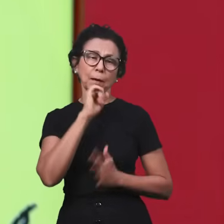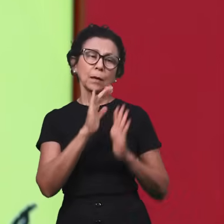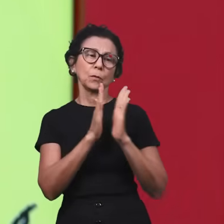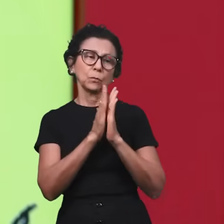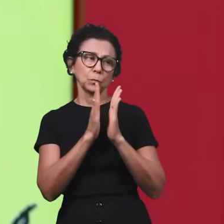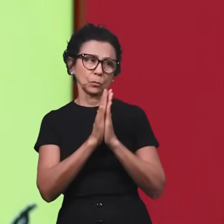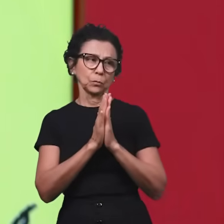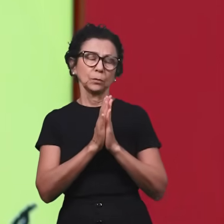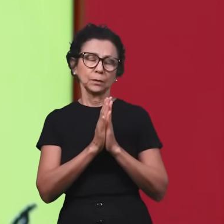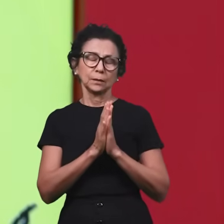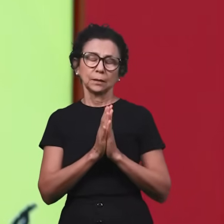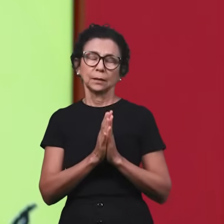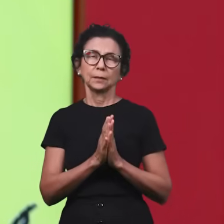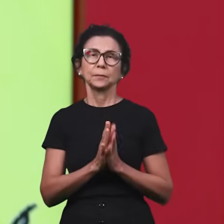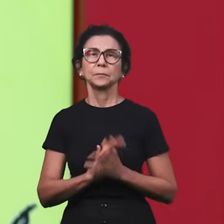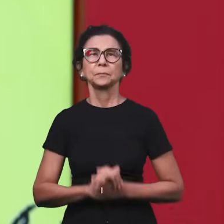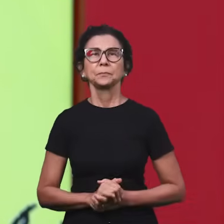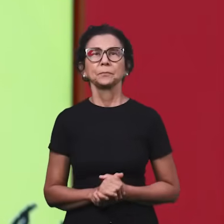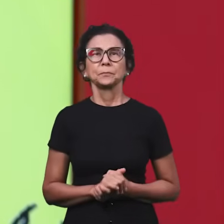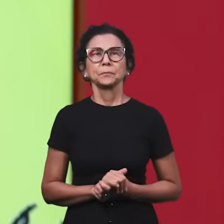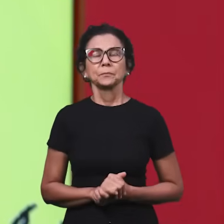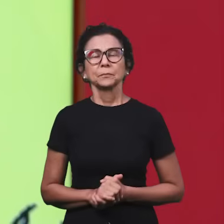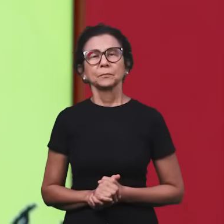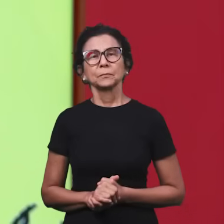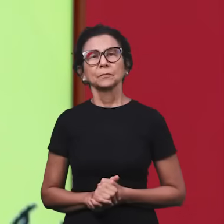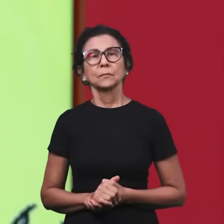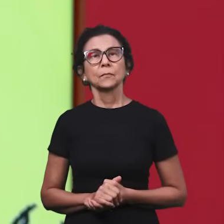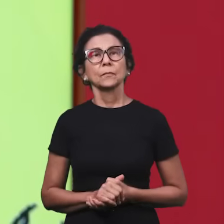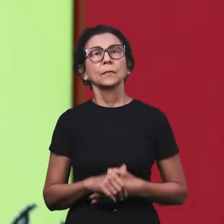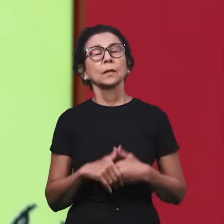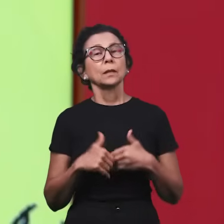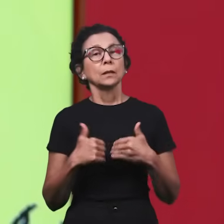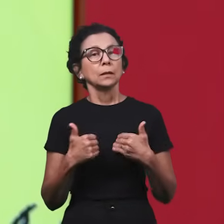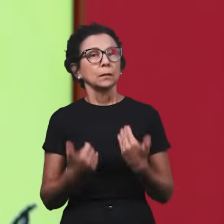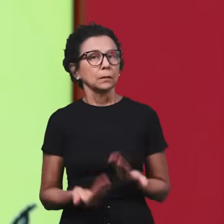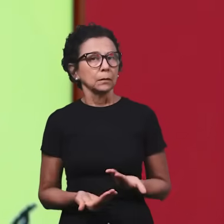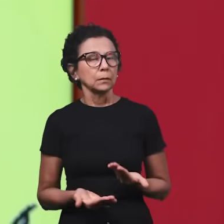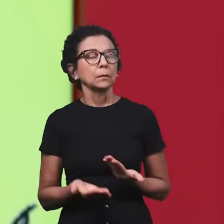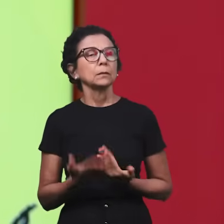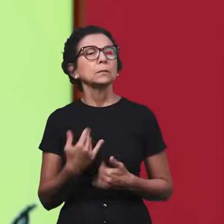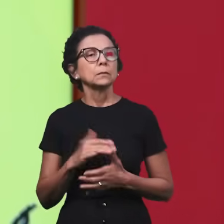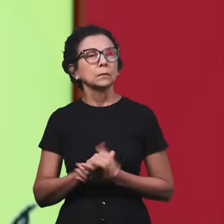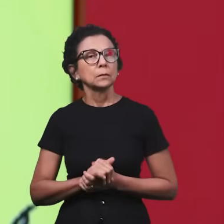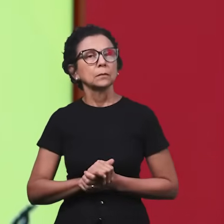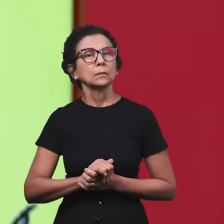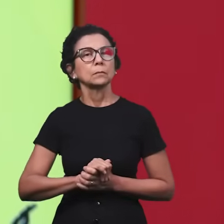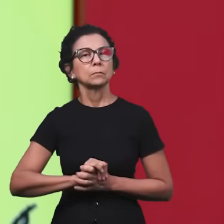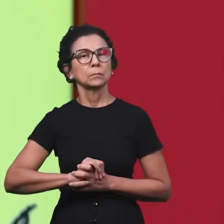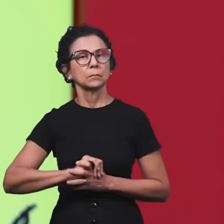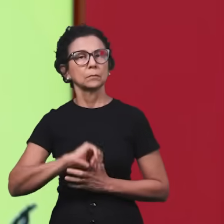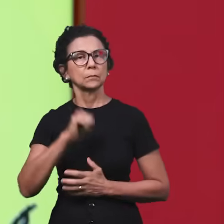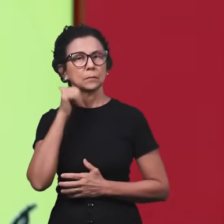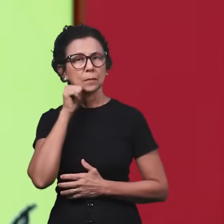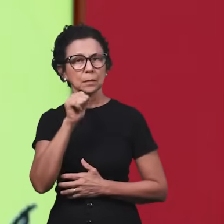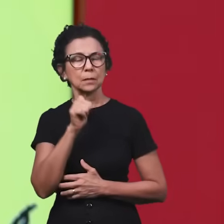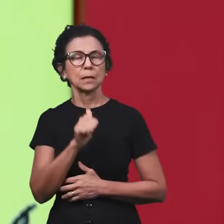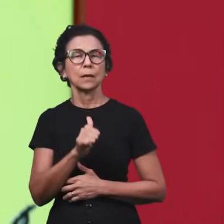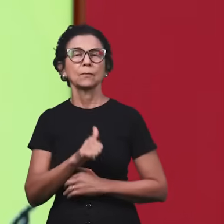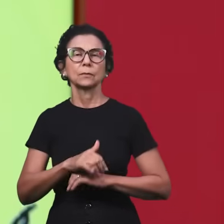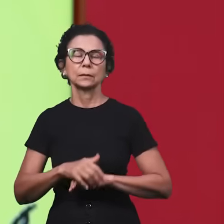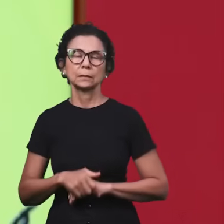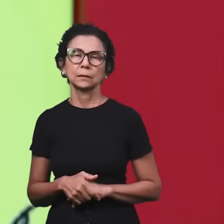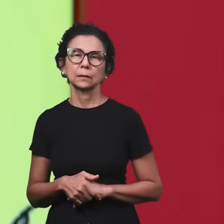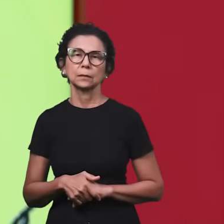Vera, né? Aquela que viria a ser ajudadora para essa caminhada, né? Para a constituição